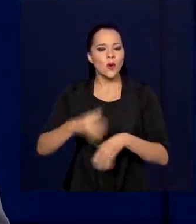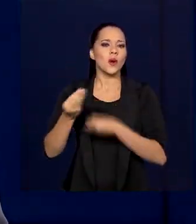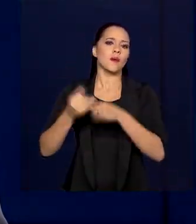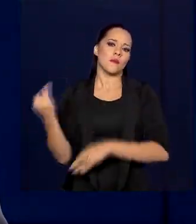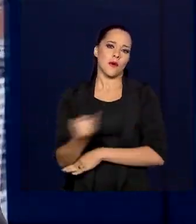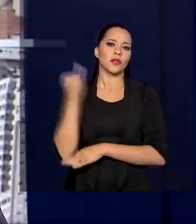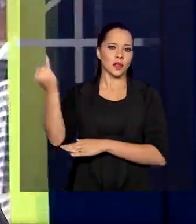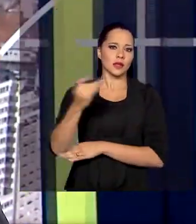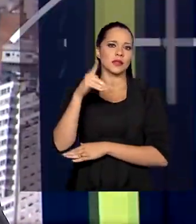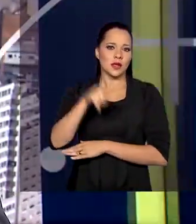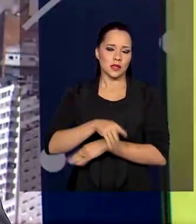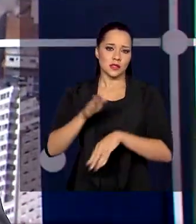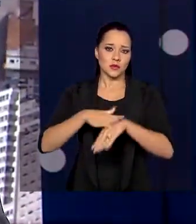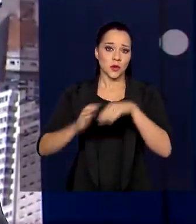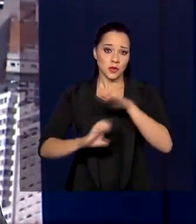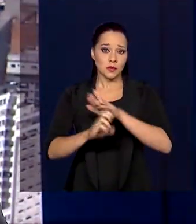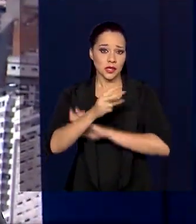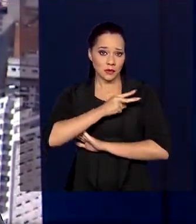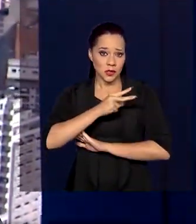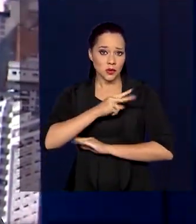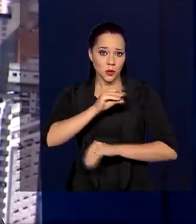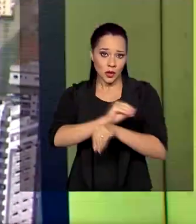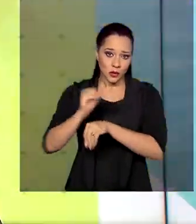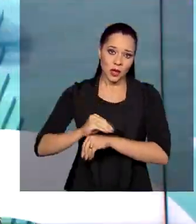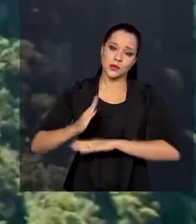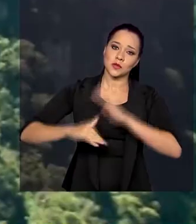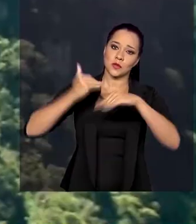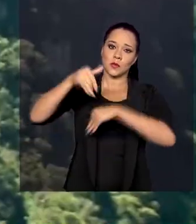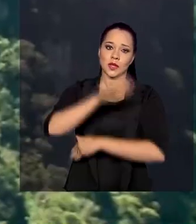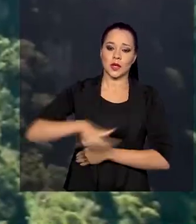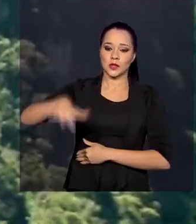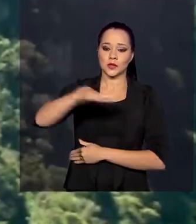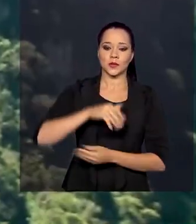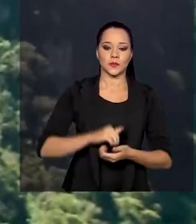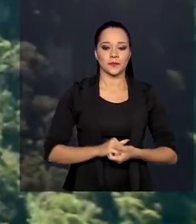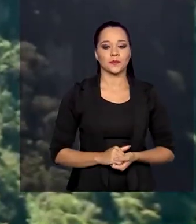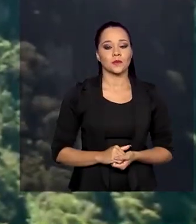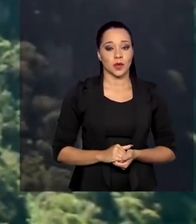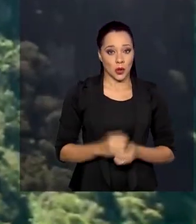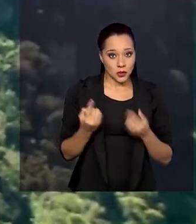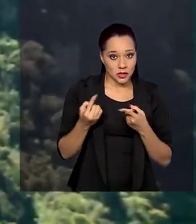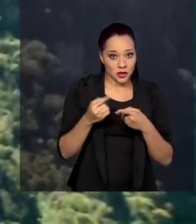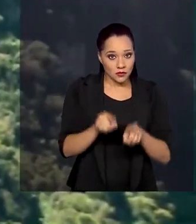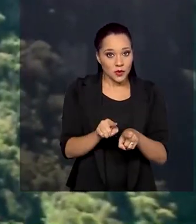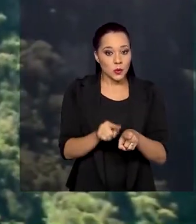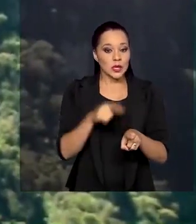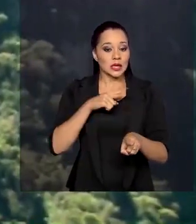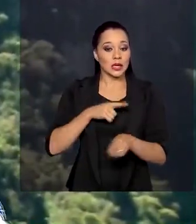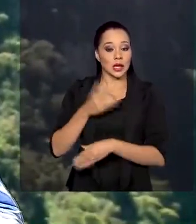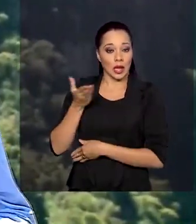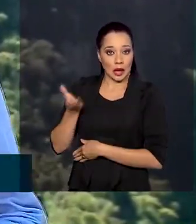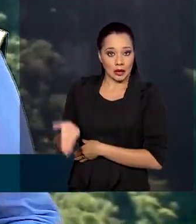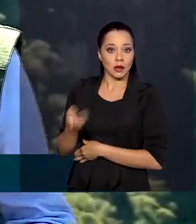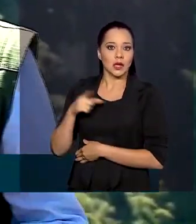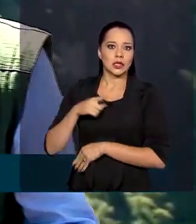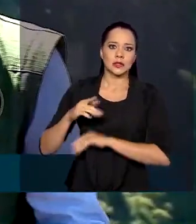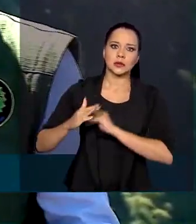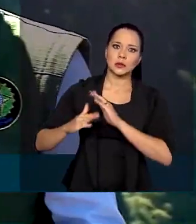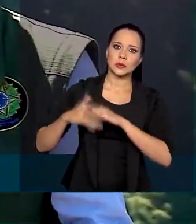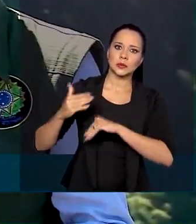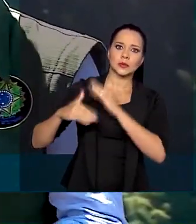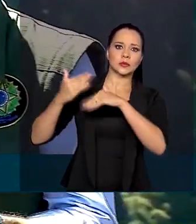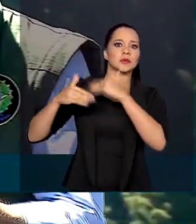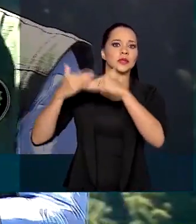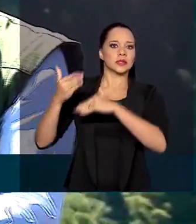dessas concessões para o desenvolvimento da região. O desafio que nós temos aqui de fazer avançar justamente